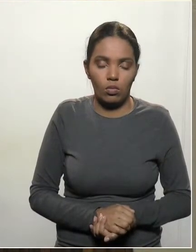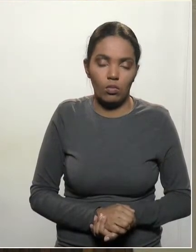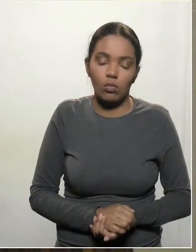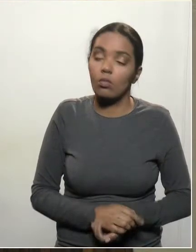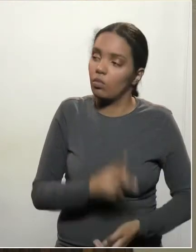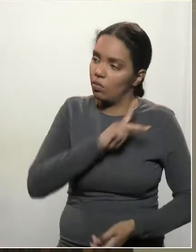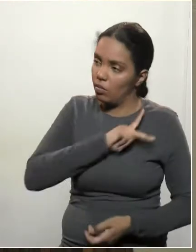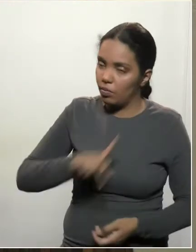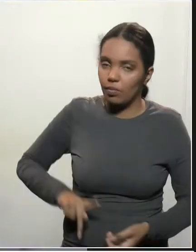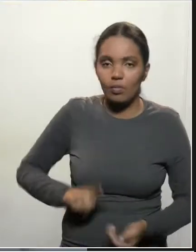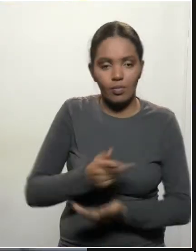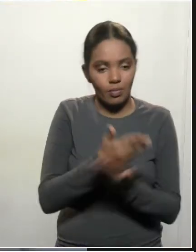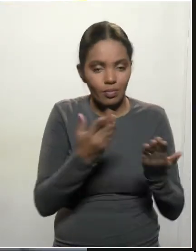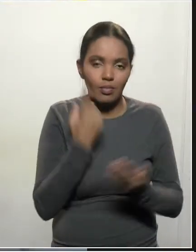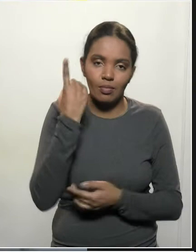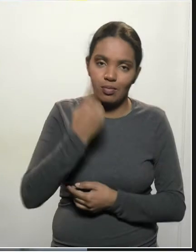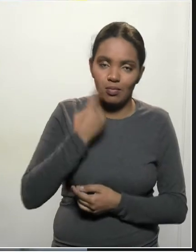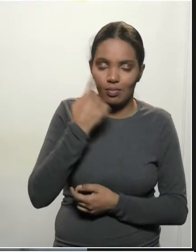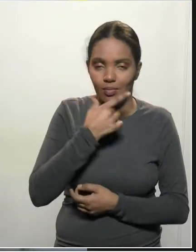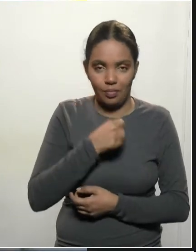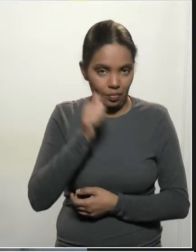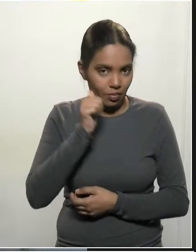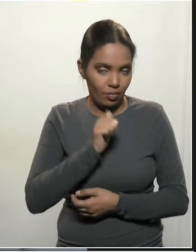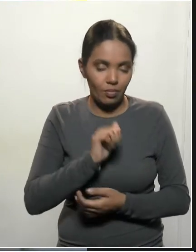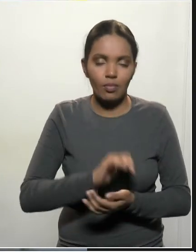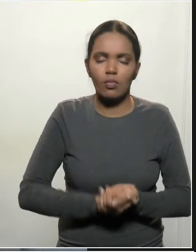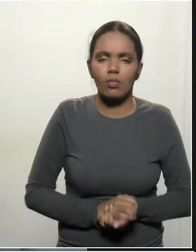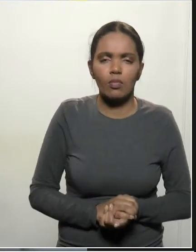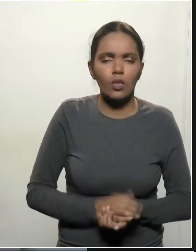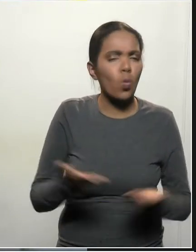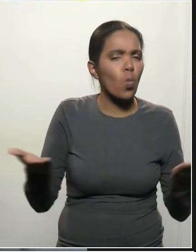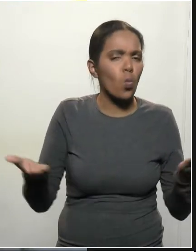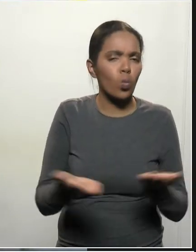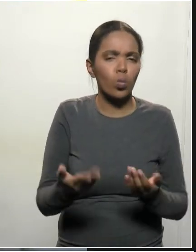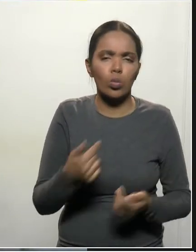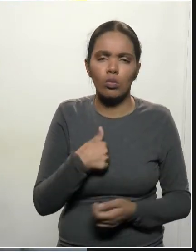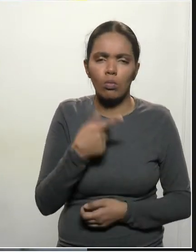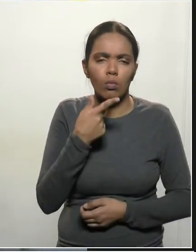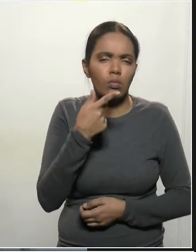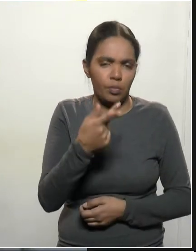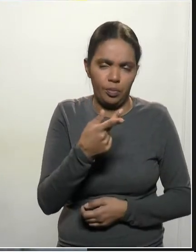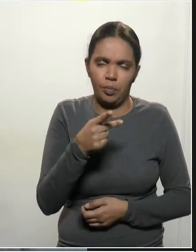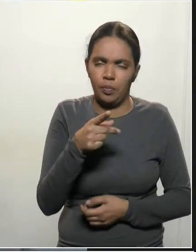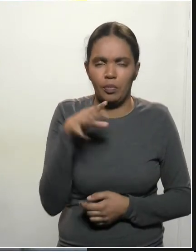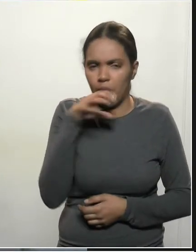Senhor presidente, senhores deputados, senhoras deputadas, hoje eu quero apenas fazer um registro